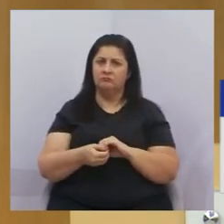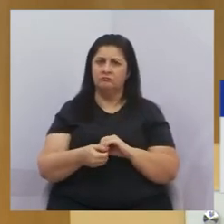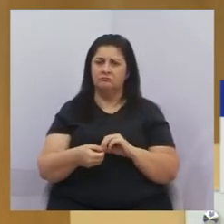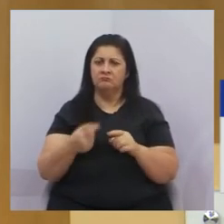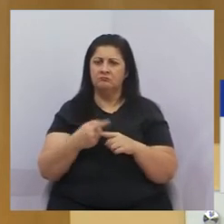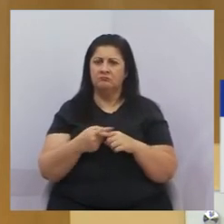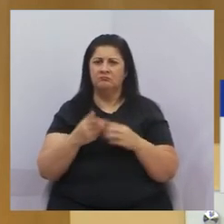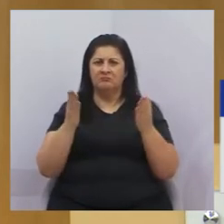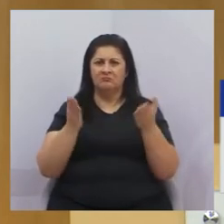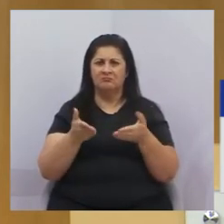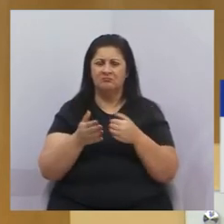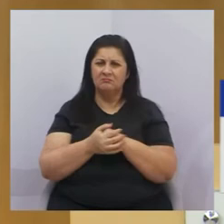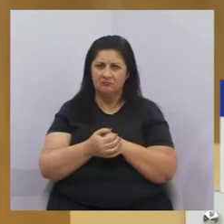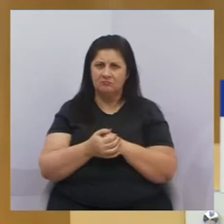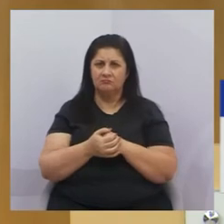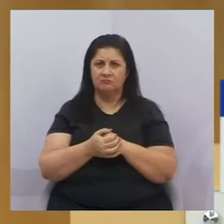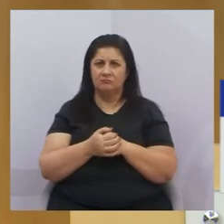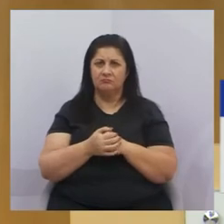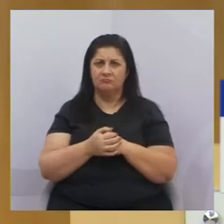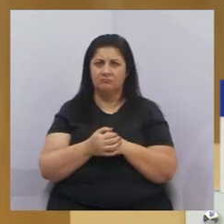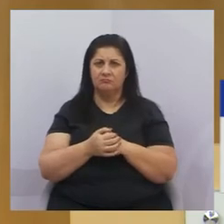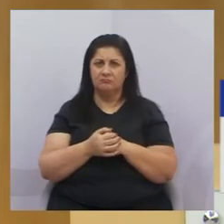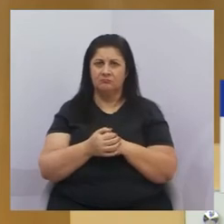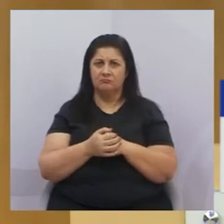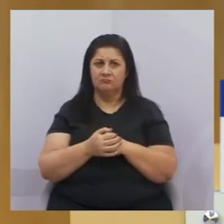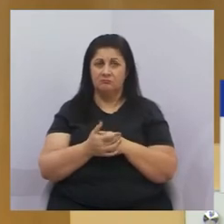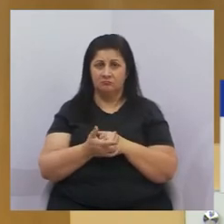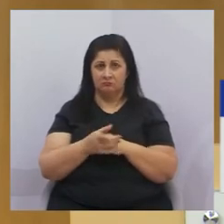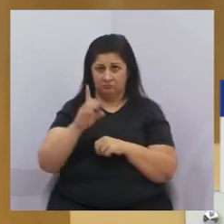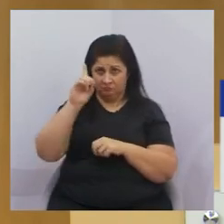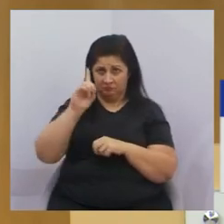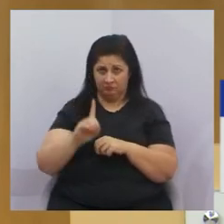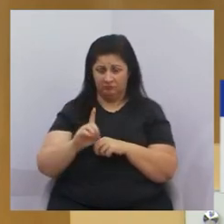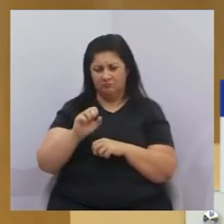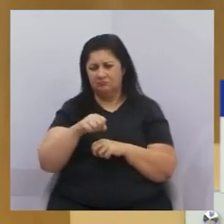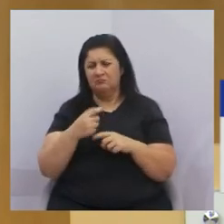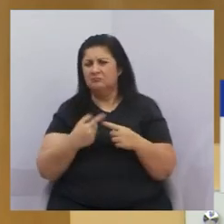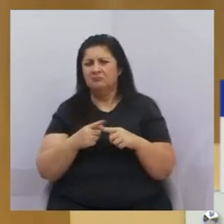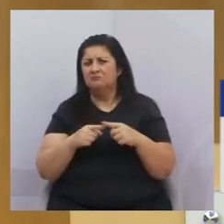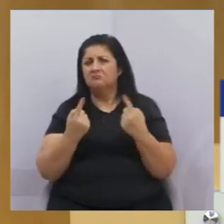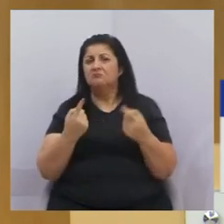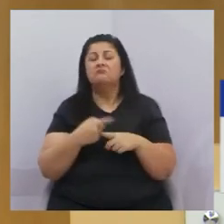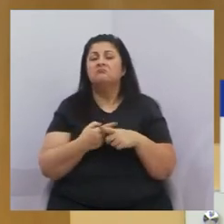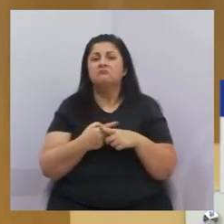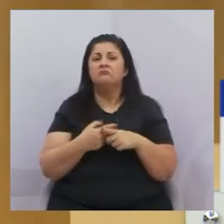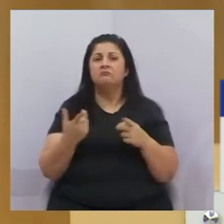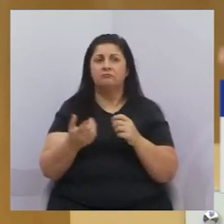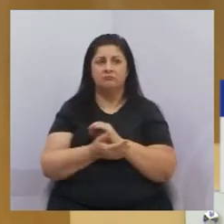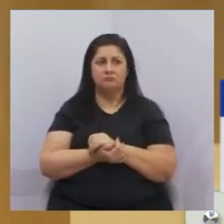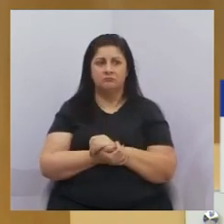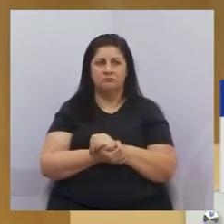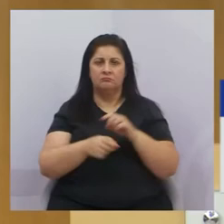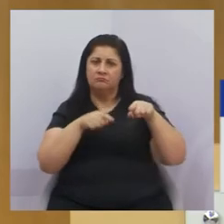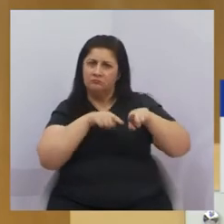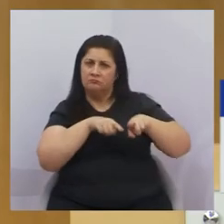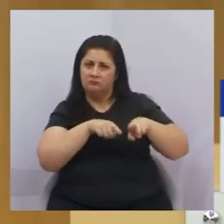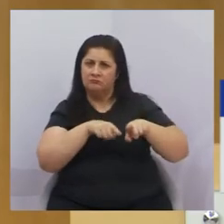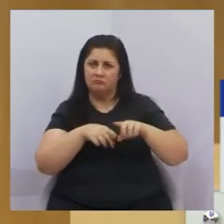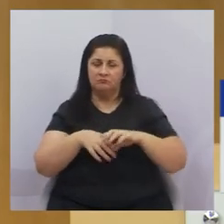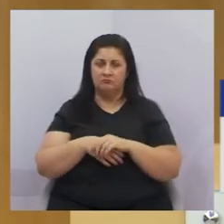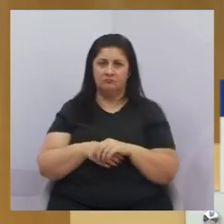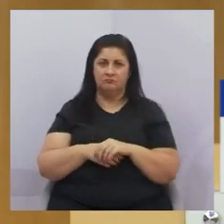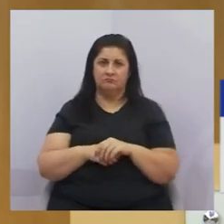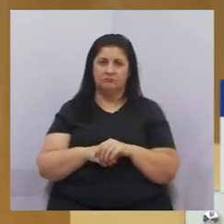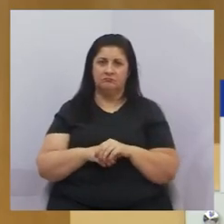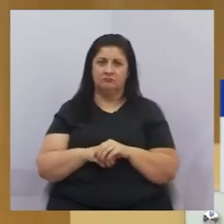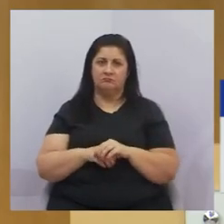colocar no meio da sessão? Entende? É direito? É direito. Mas para quê? Para ter provocações. Então,